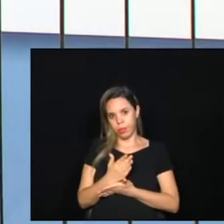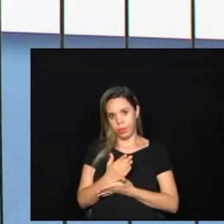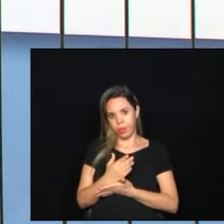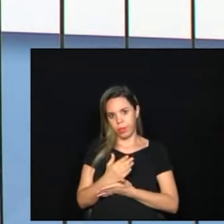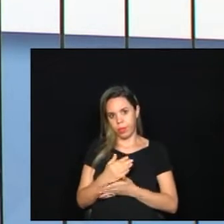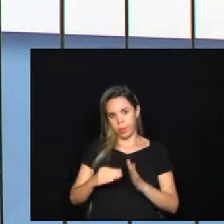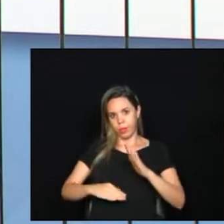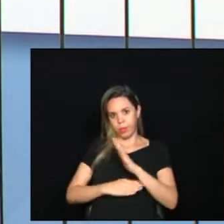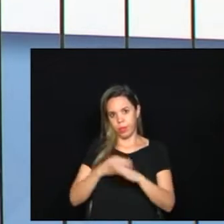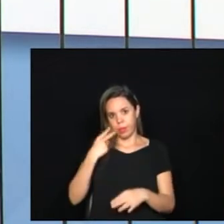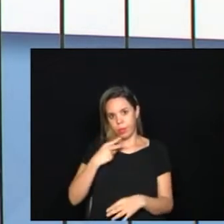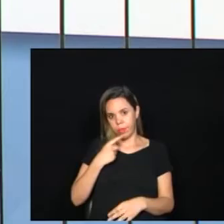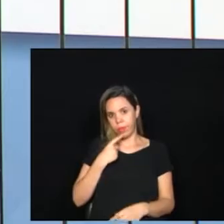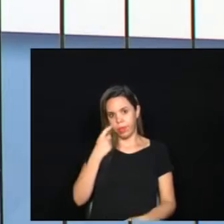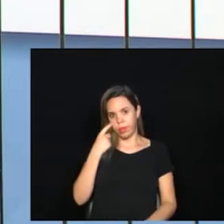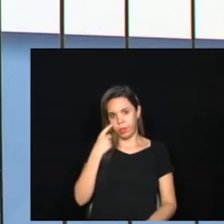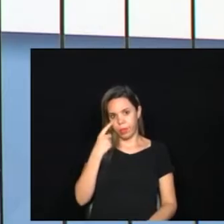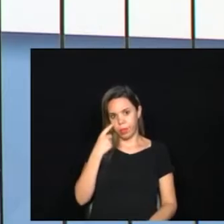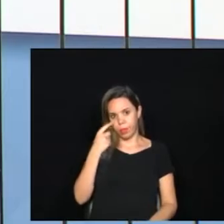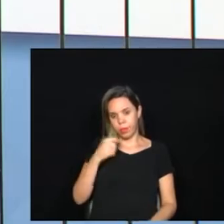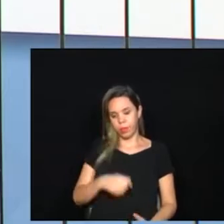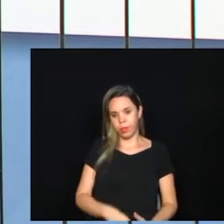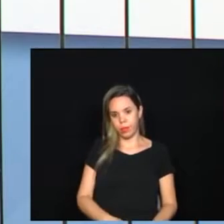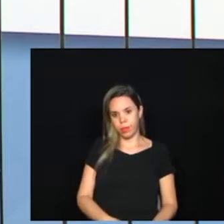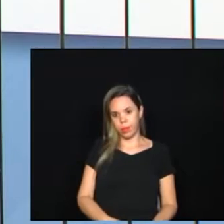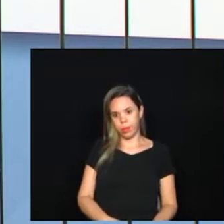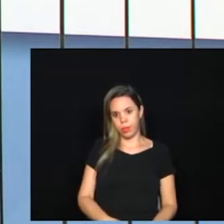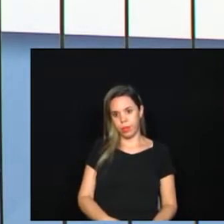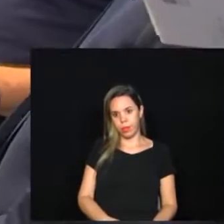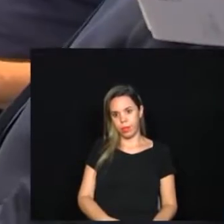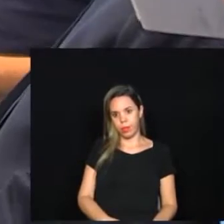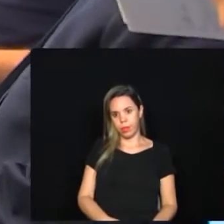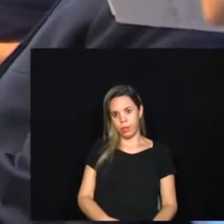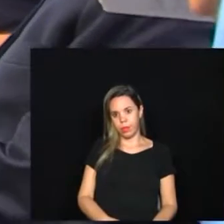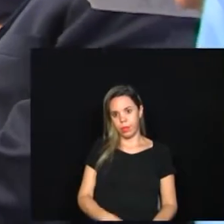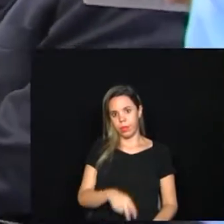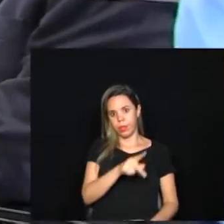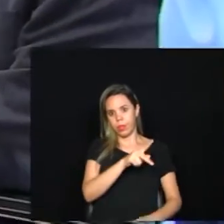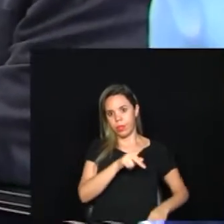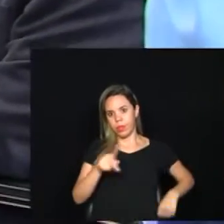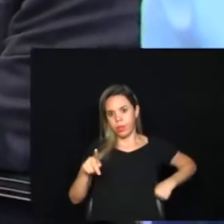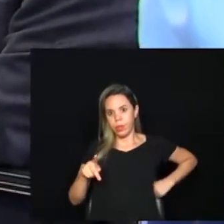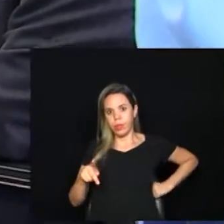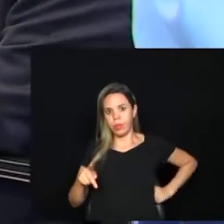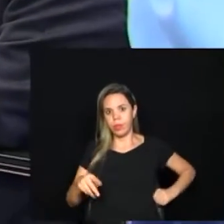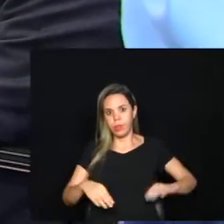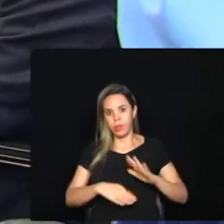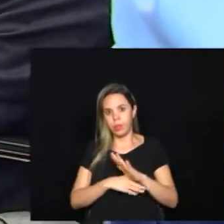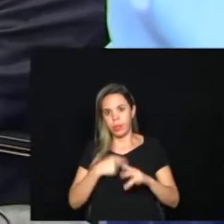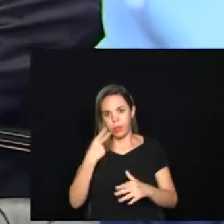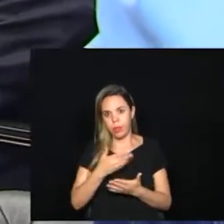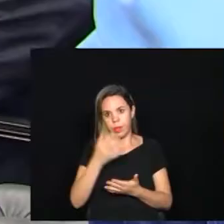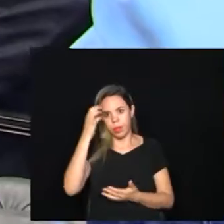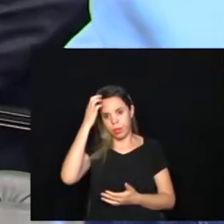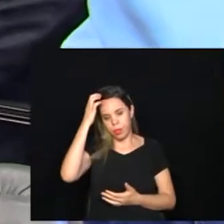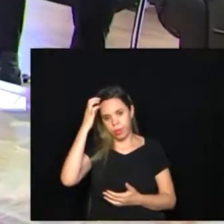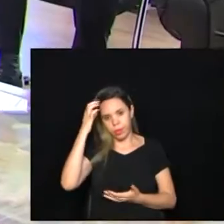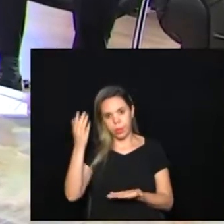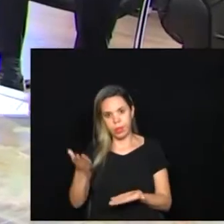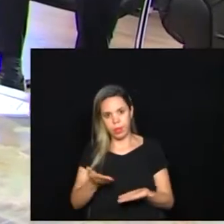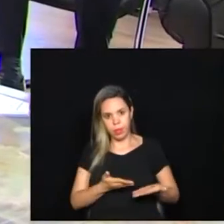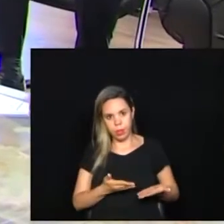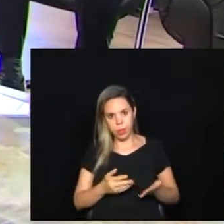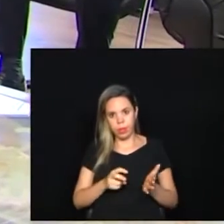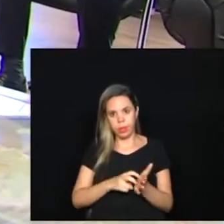pelo Legislativo campineiro. Acompanhe. O presidente da Câmara de Campinas e demais vereadores receberam